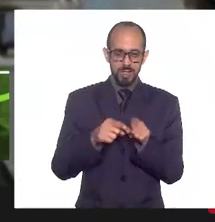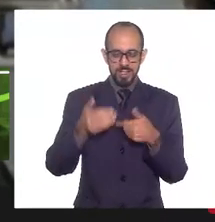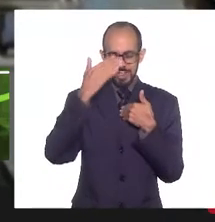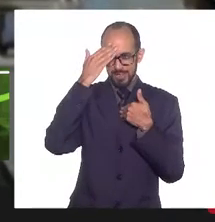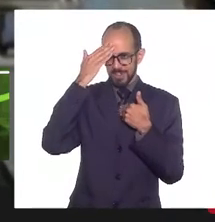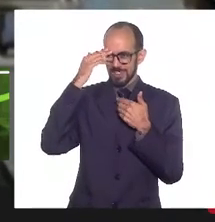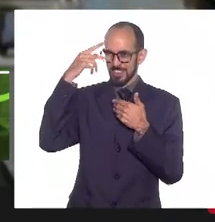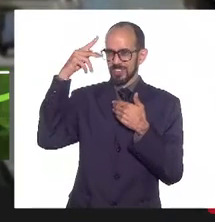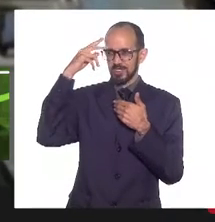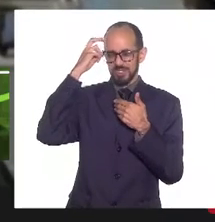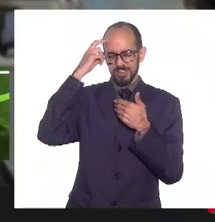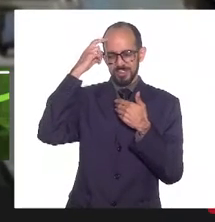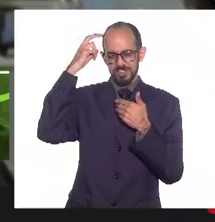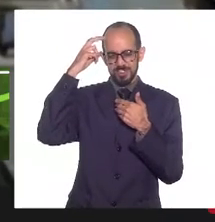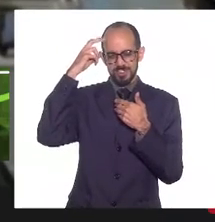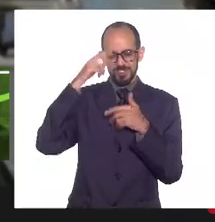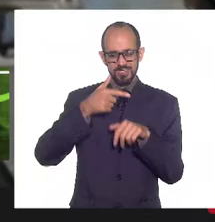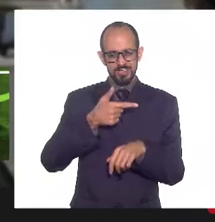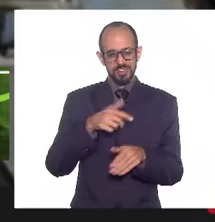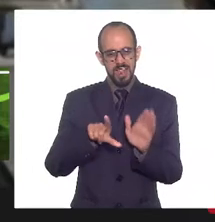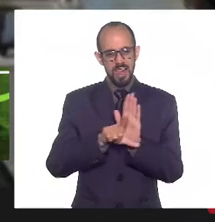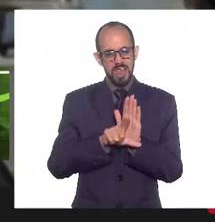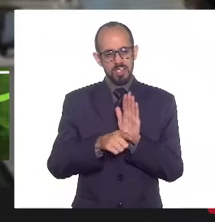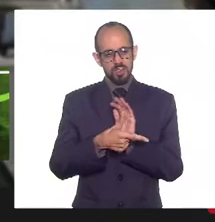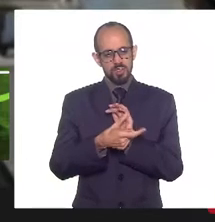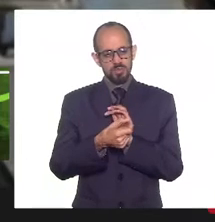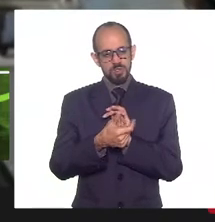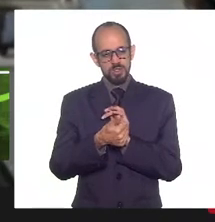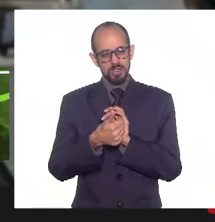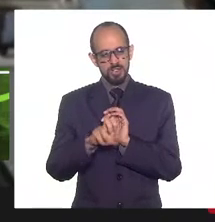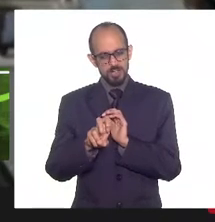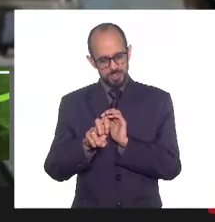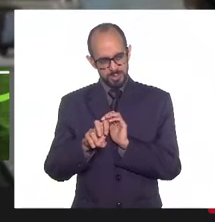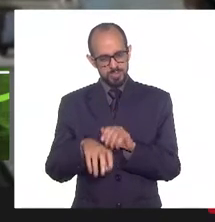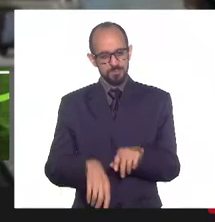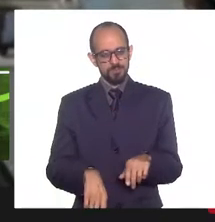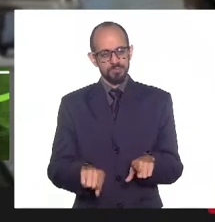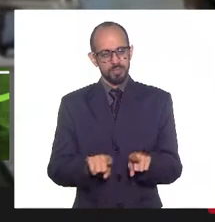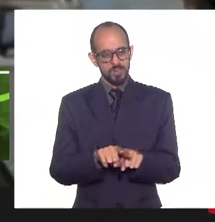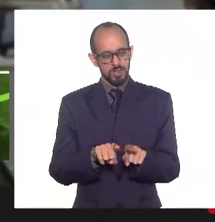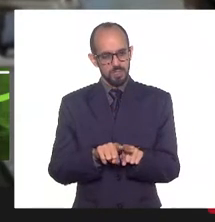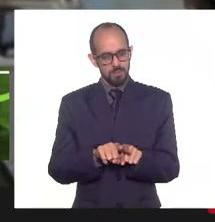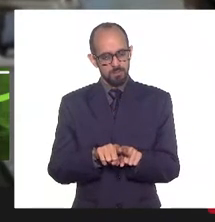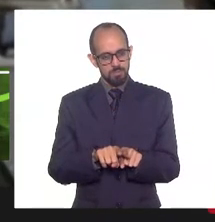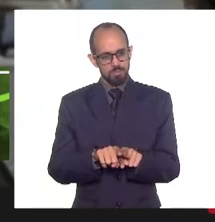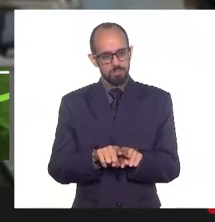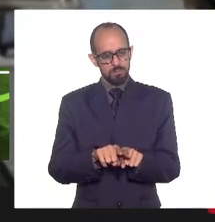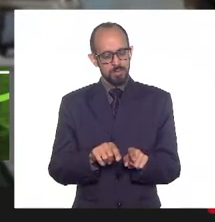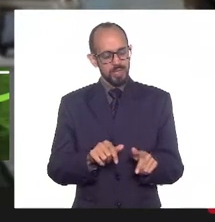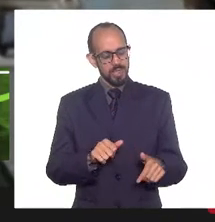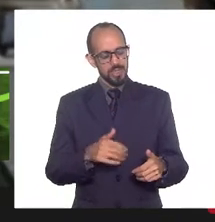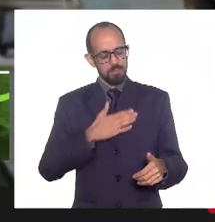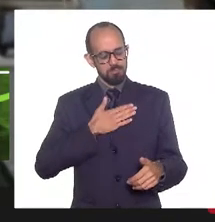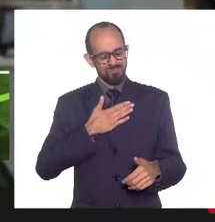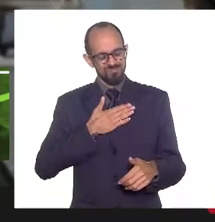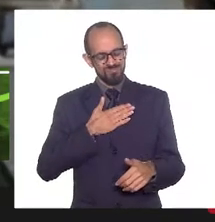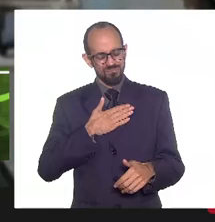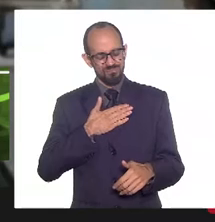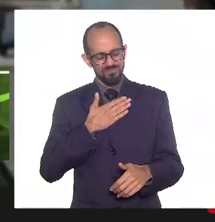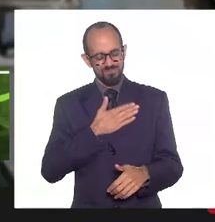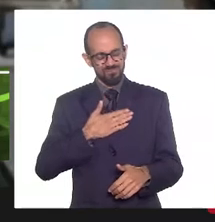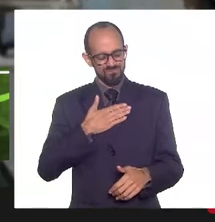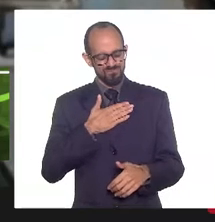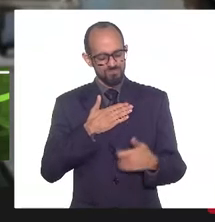inteligência na lei de 2015 quero também destinar minha solidariedade ao ente